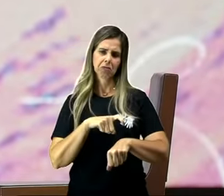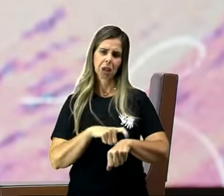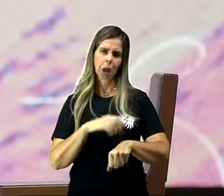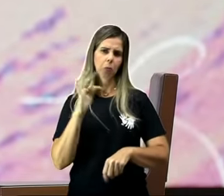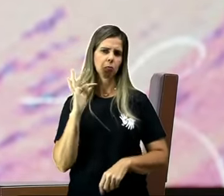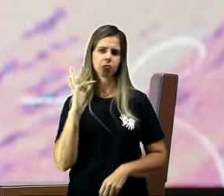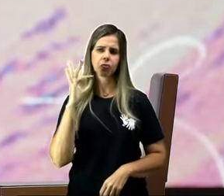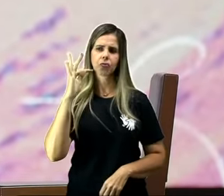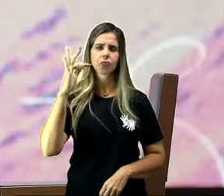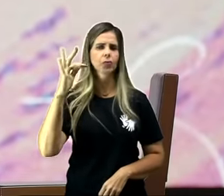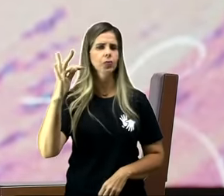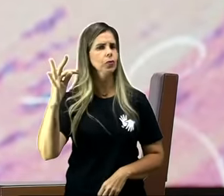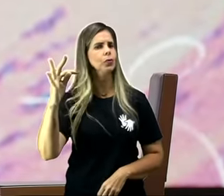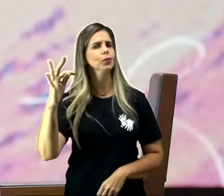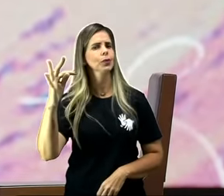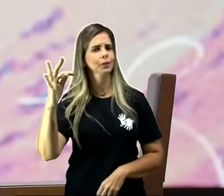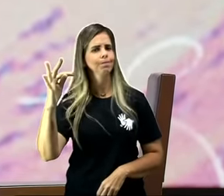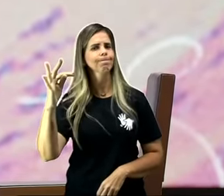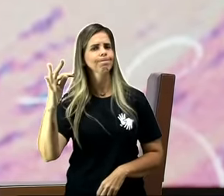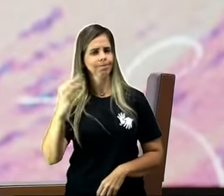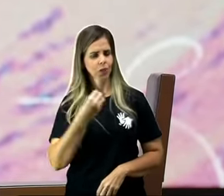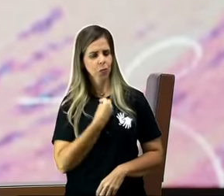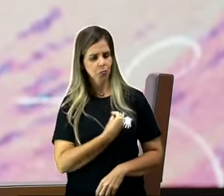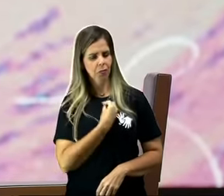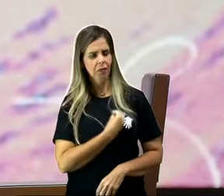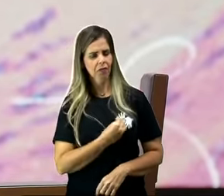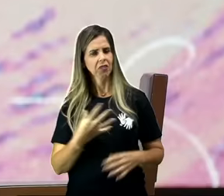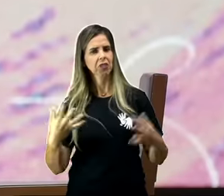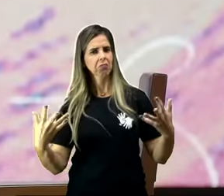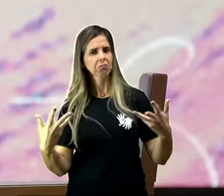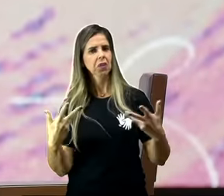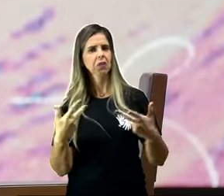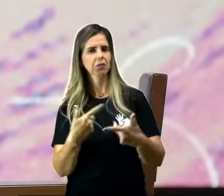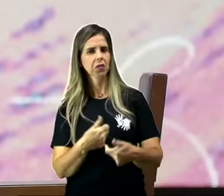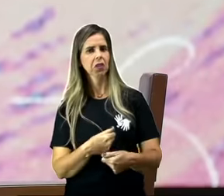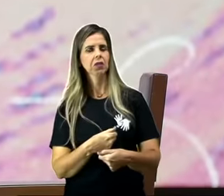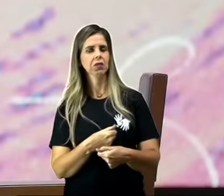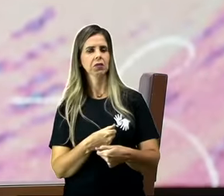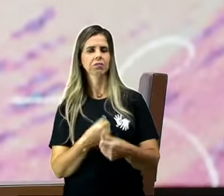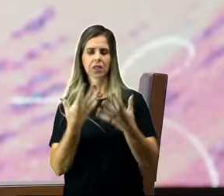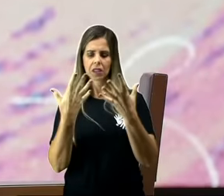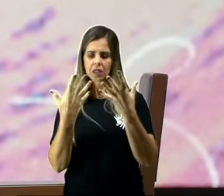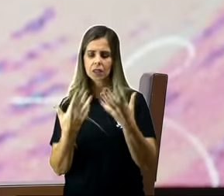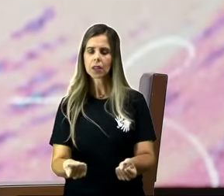uma estação de coisas que você nunca viveu até hoje. Levanta e recebe essa palavra.